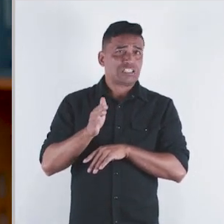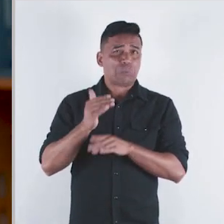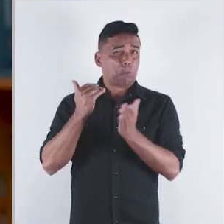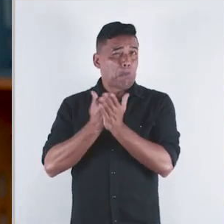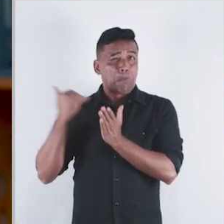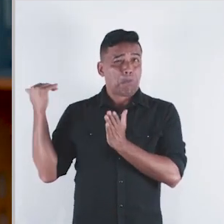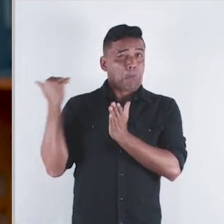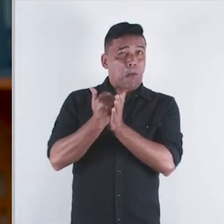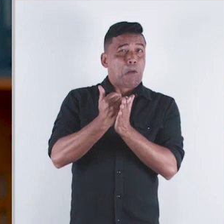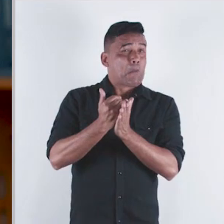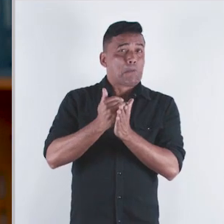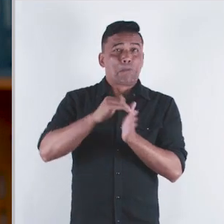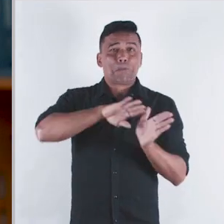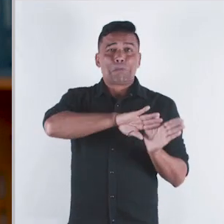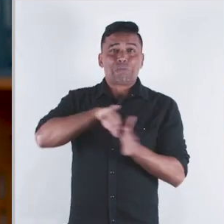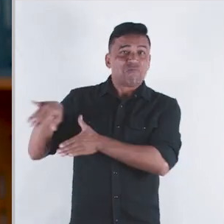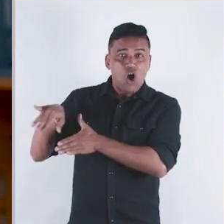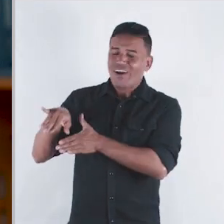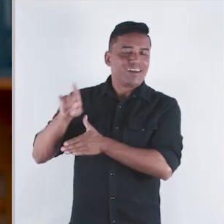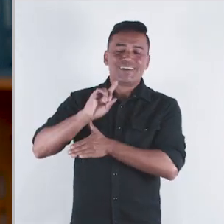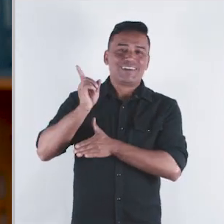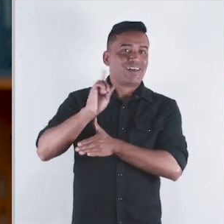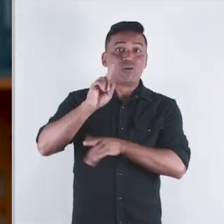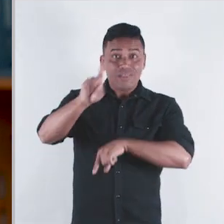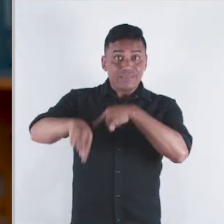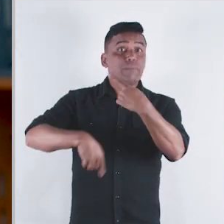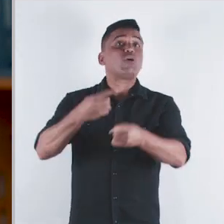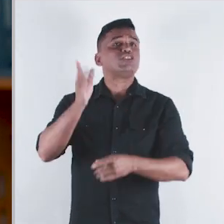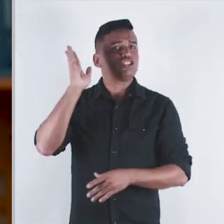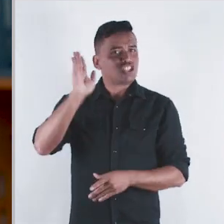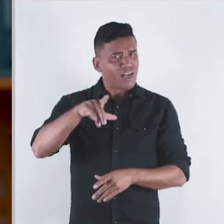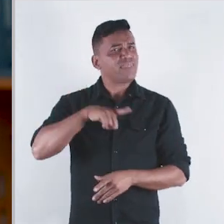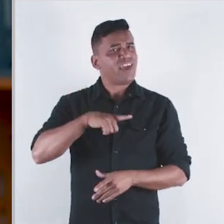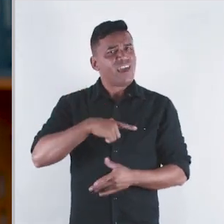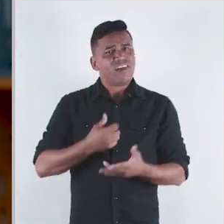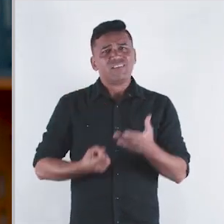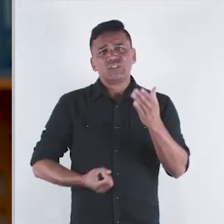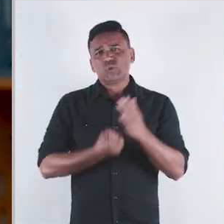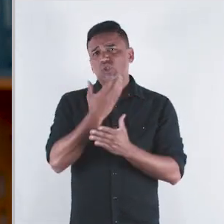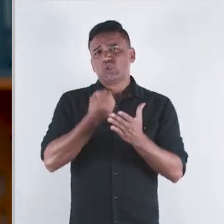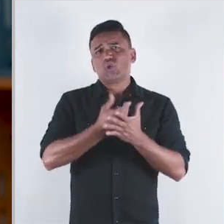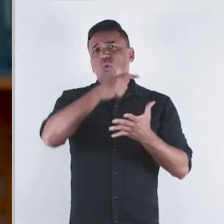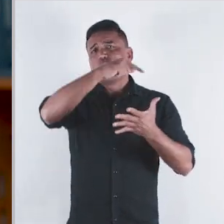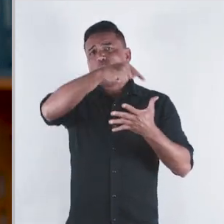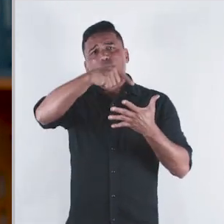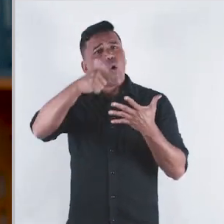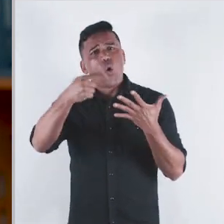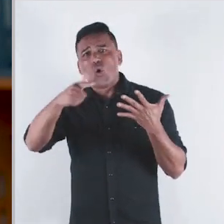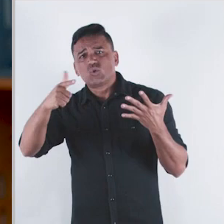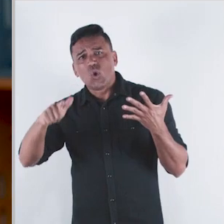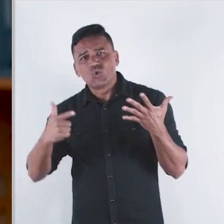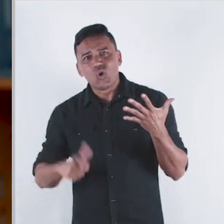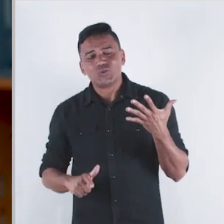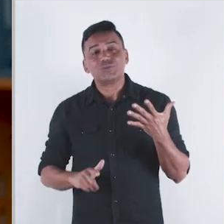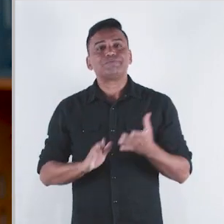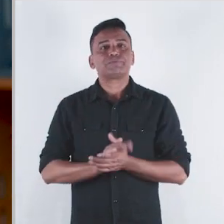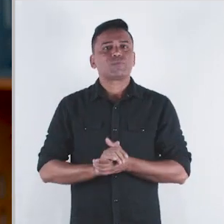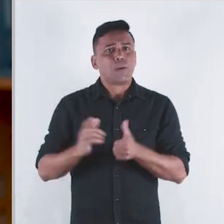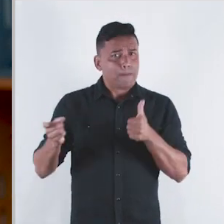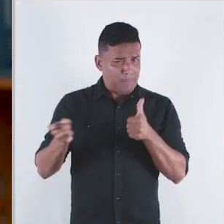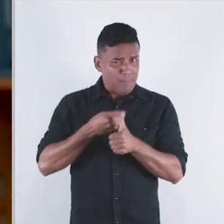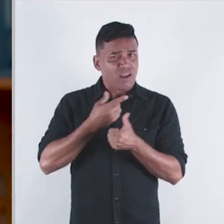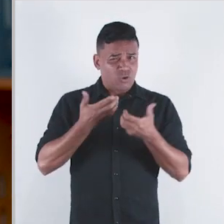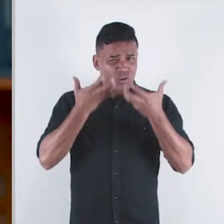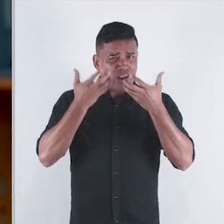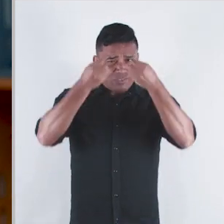mas depois dele nós já tivemos vários outros, né? Então, a primeira coisa que eu queria que você falasse um